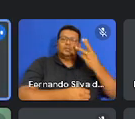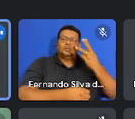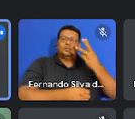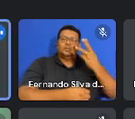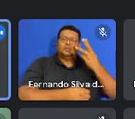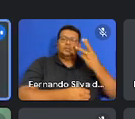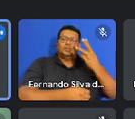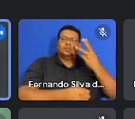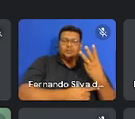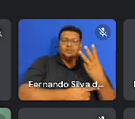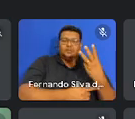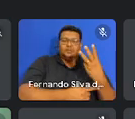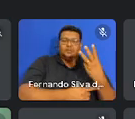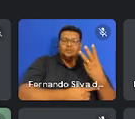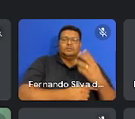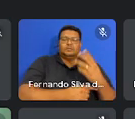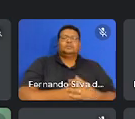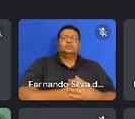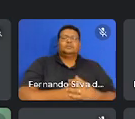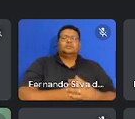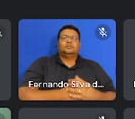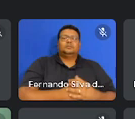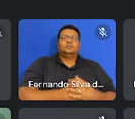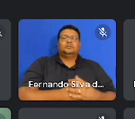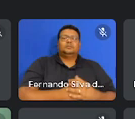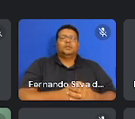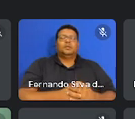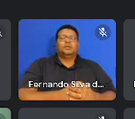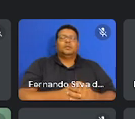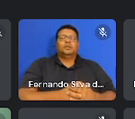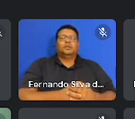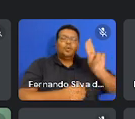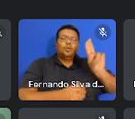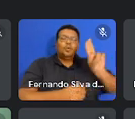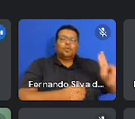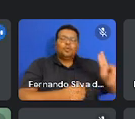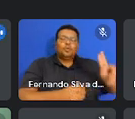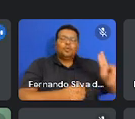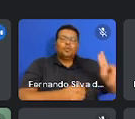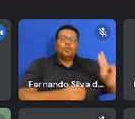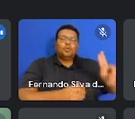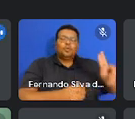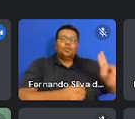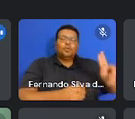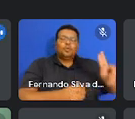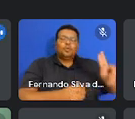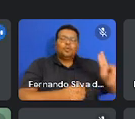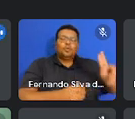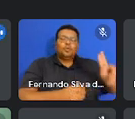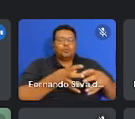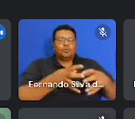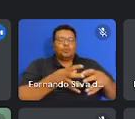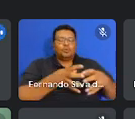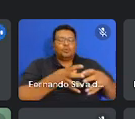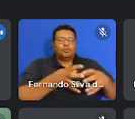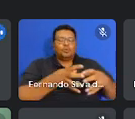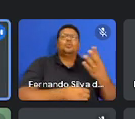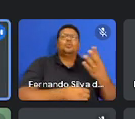3 elementos. Quantos elementos tem no conjunto universo, no conjunto do total?